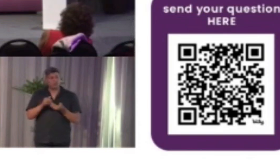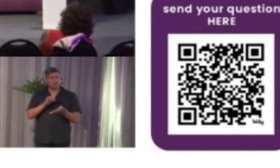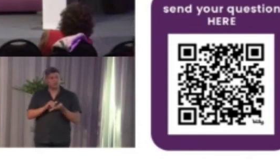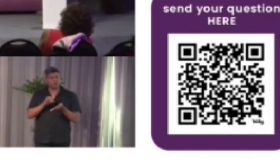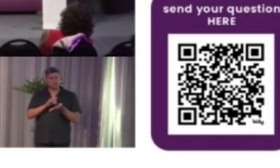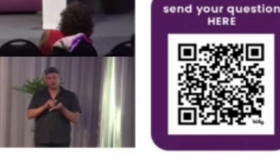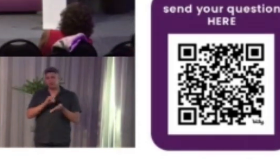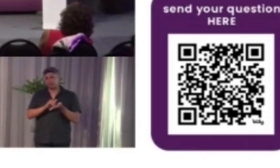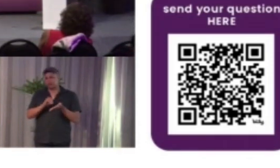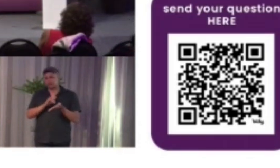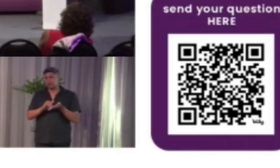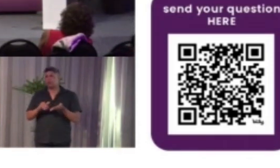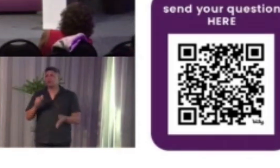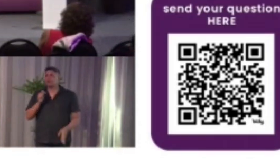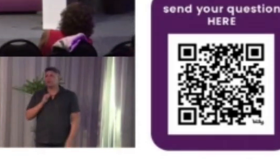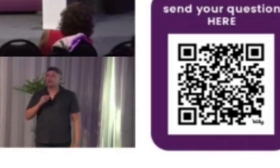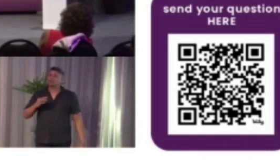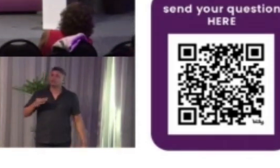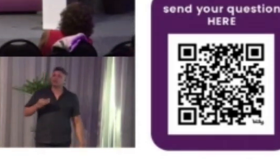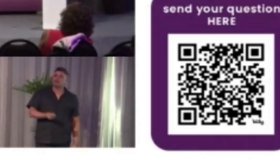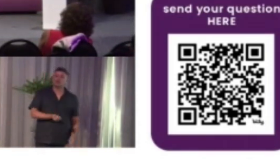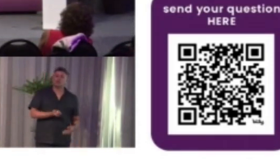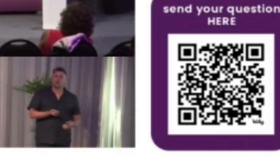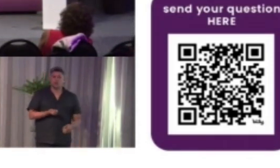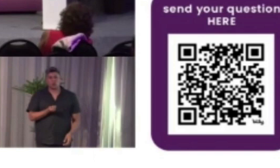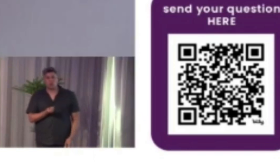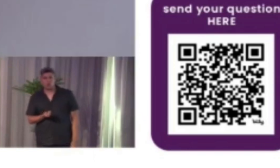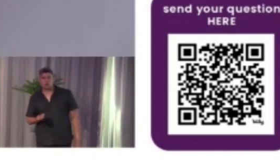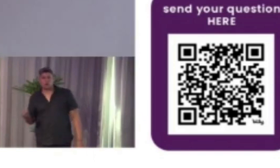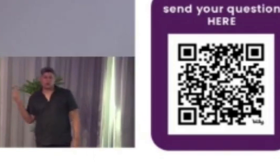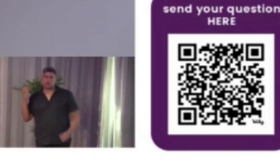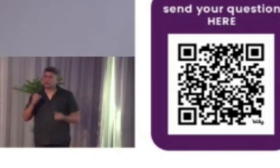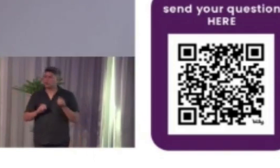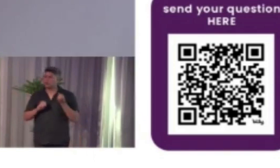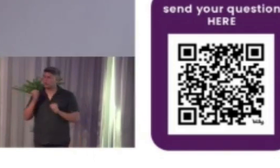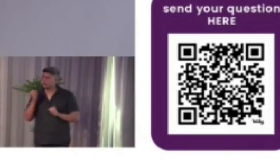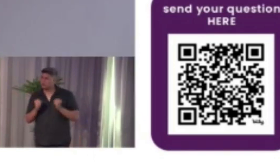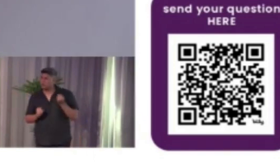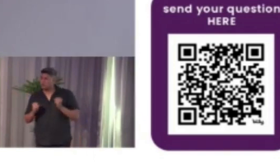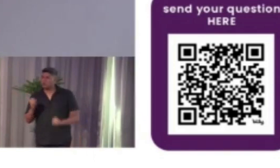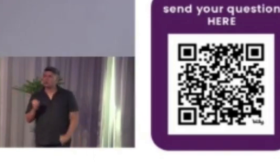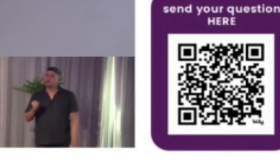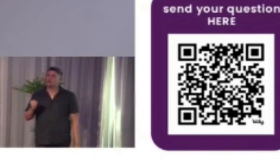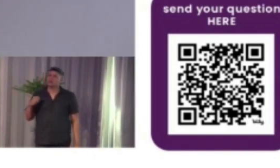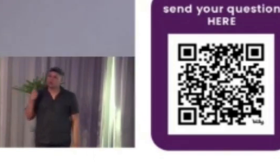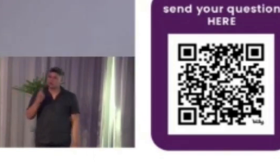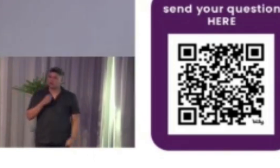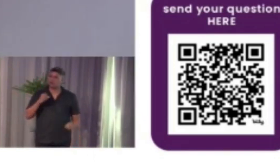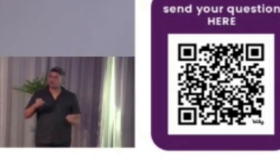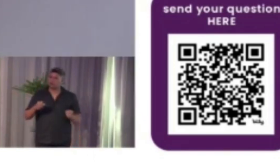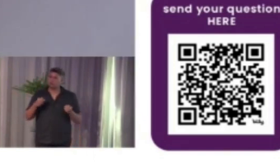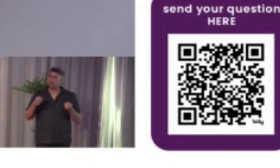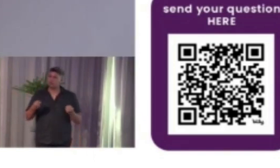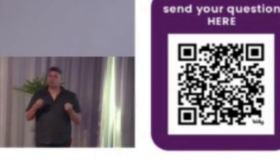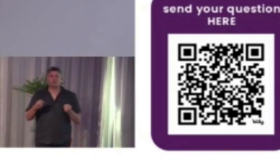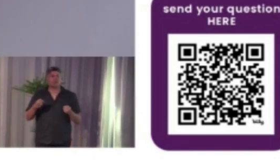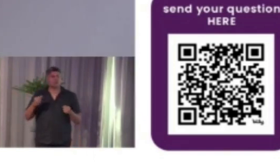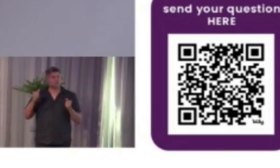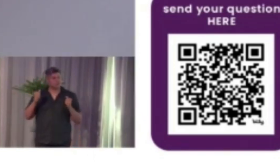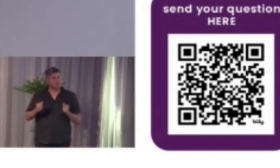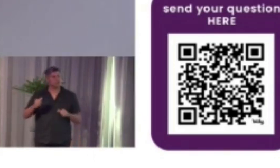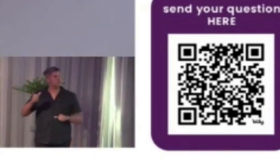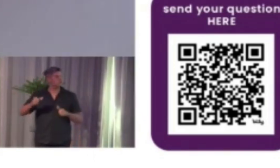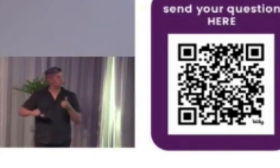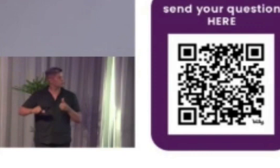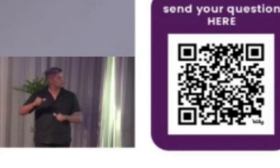Conitec. Então, nós recebemos todas as demandas aí de indústrias ou demandas internas e articulamos para que a Conitec possa avaliar.